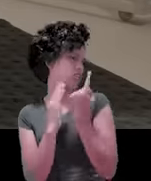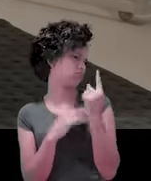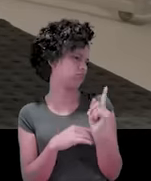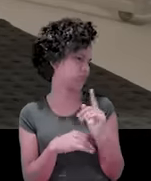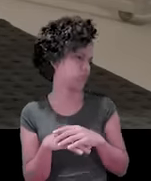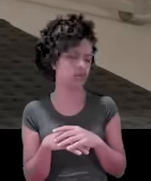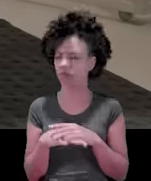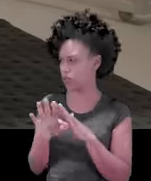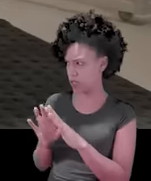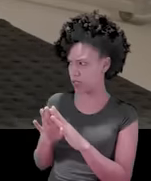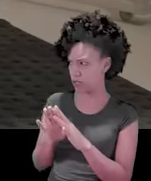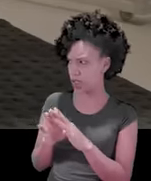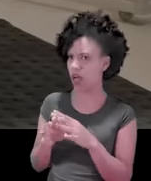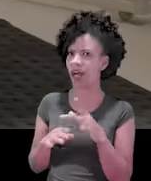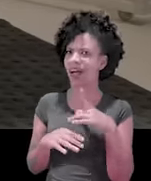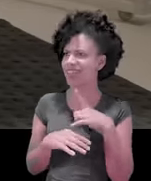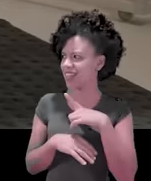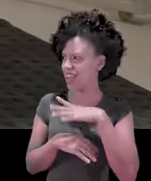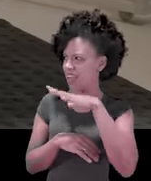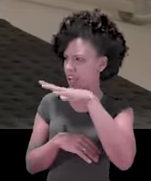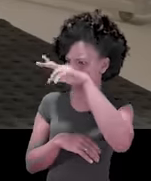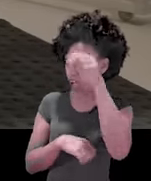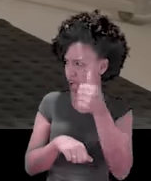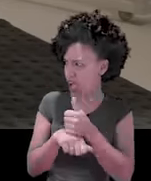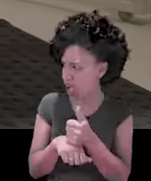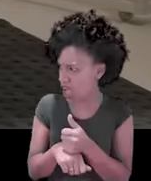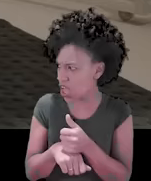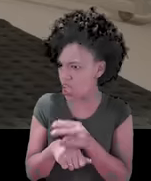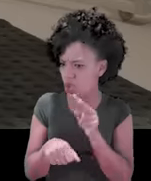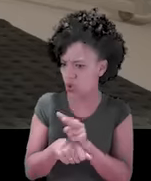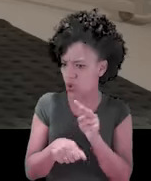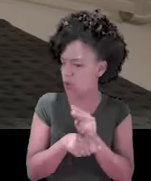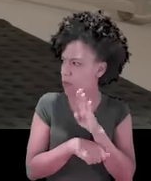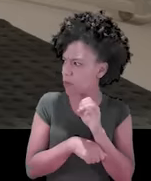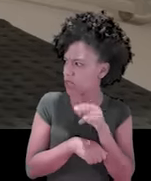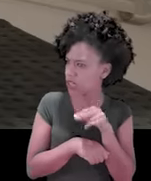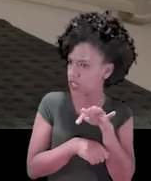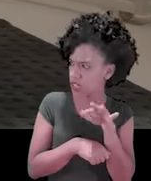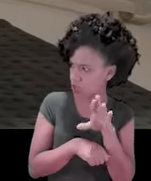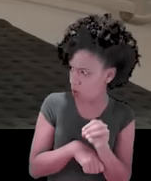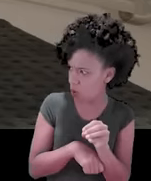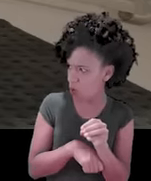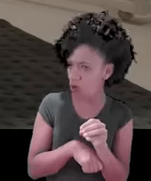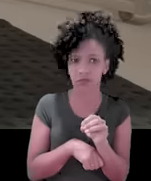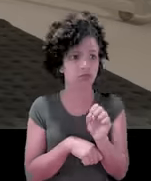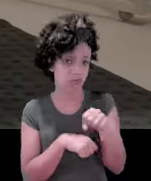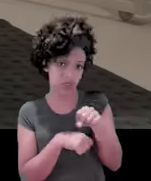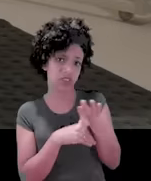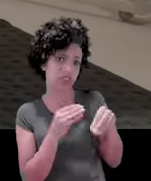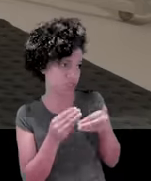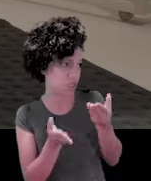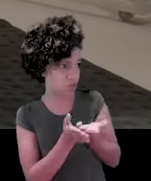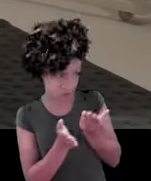amar é muito alagadiço uma excelente piloto você tem que ser Botânico suíço mais meio que sobreviveu conheço mas é mais faz parte